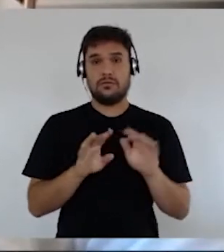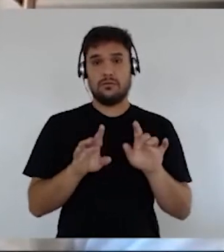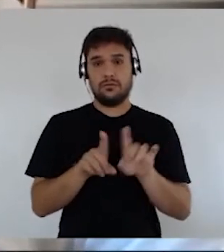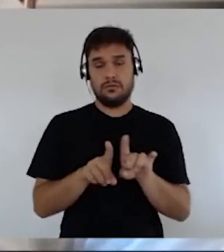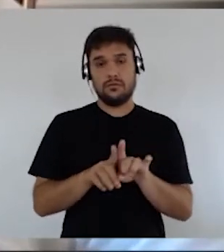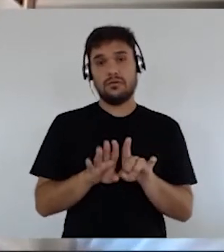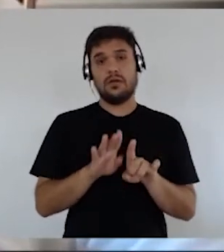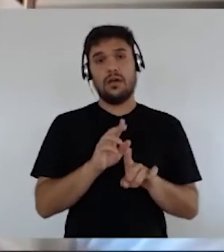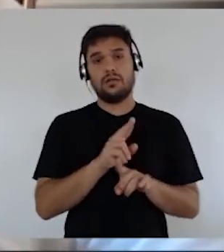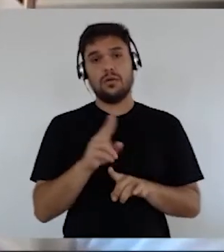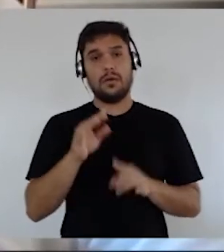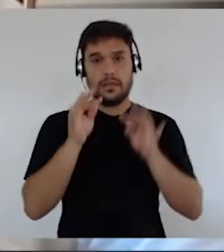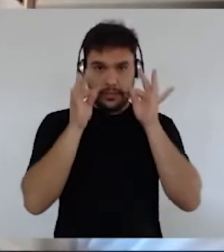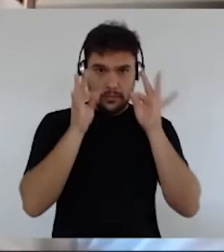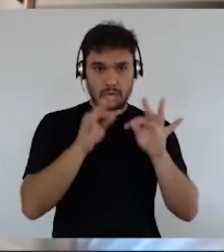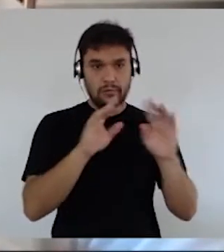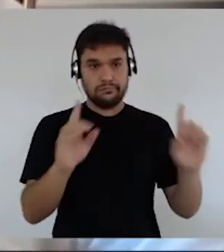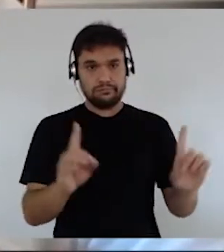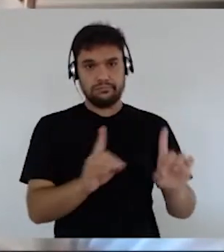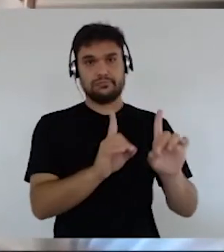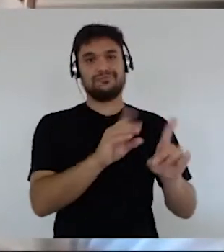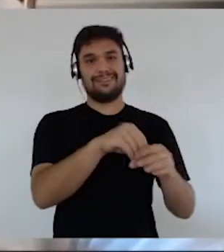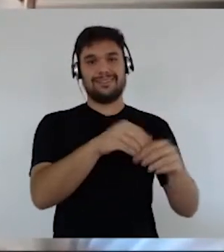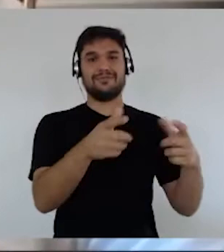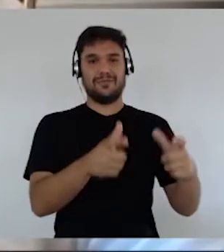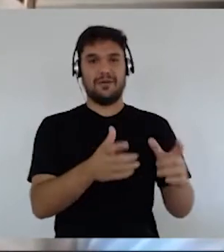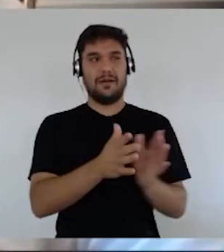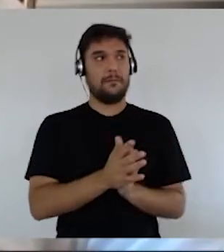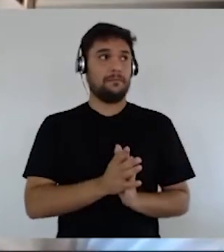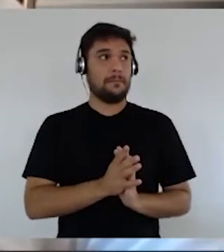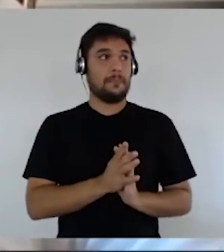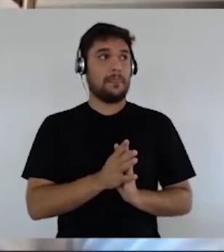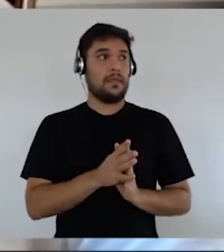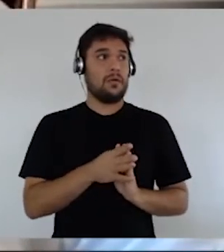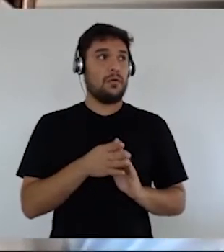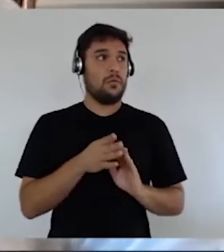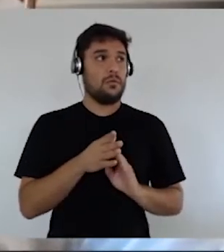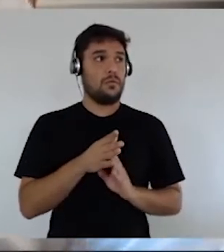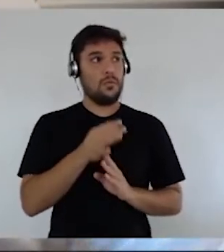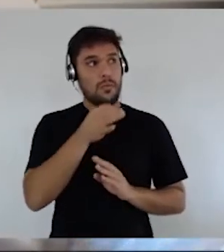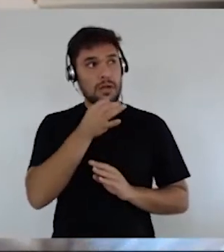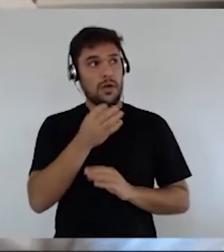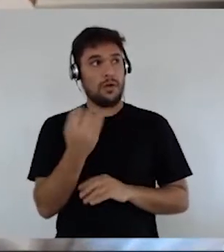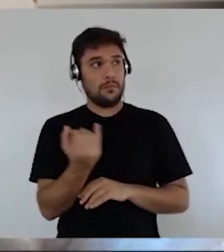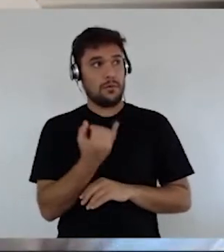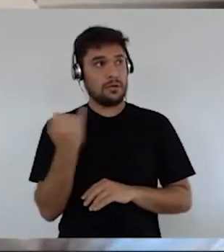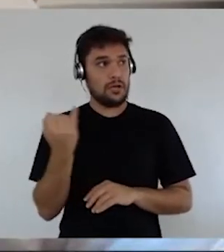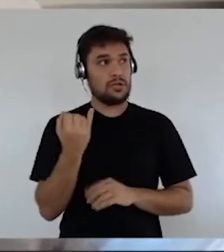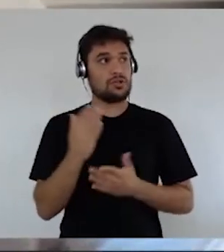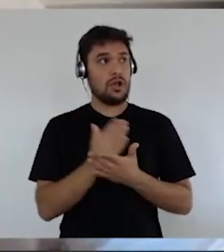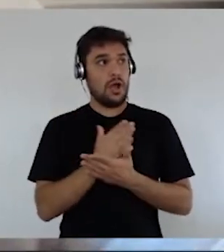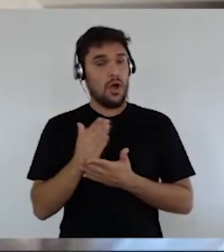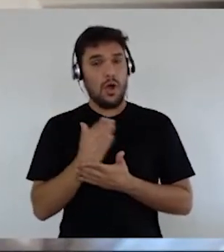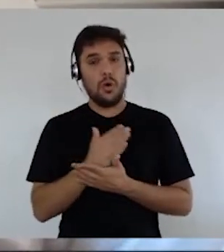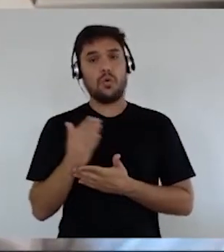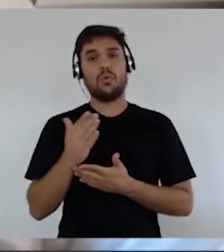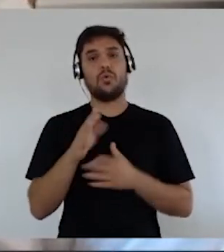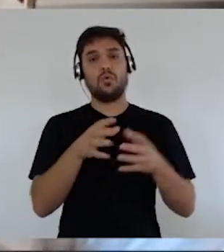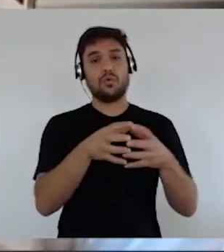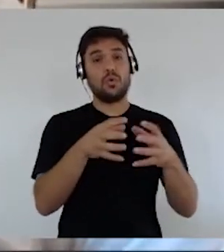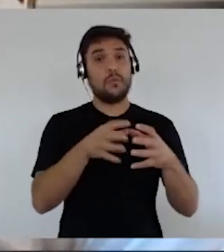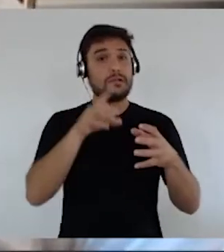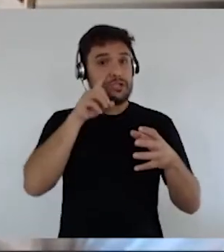partes testemunhas perante o tribunal. Uma nota muito interessante é, claro, que ressalvaram-se os chamados grupos de